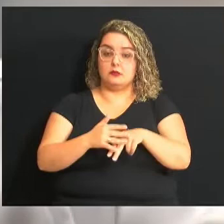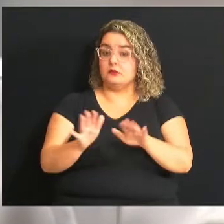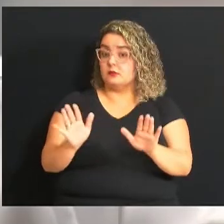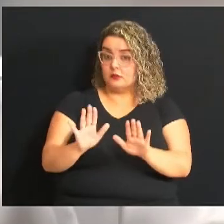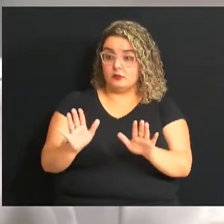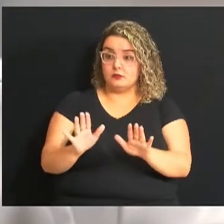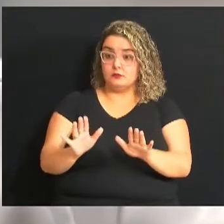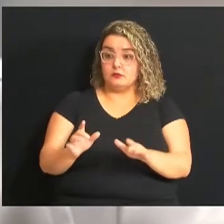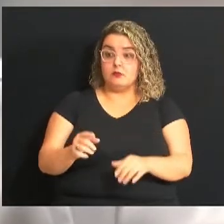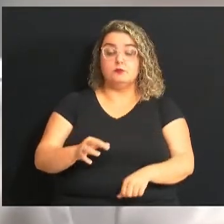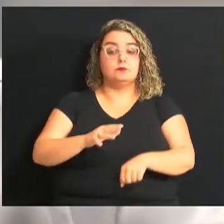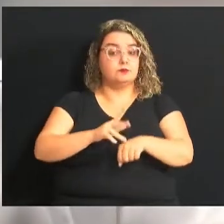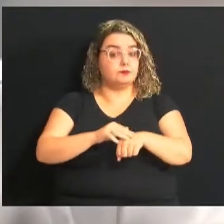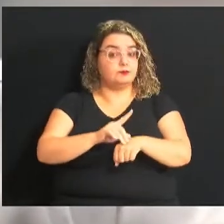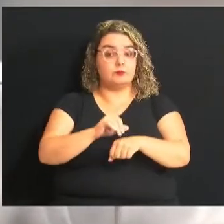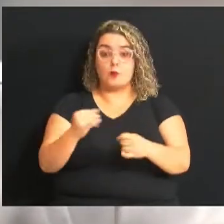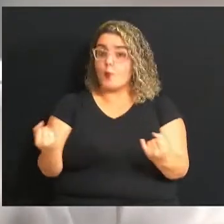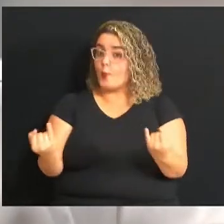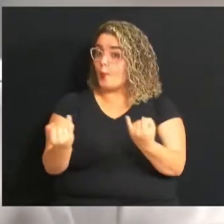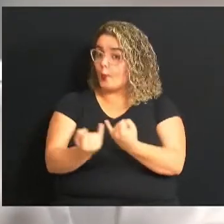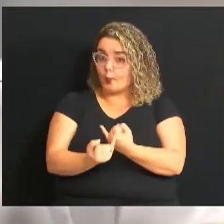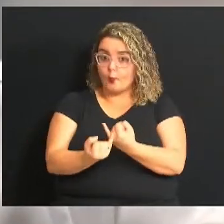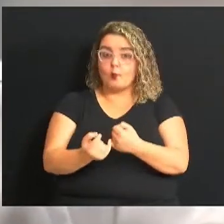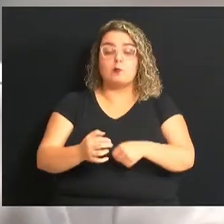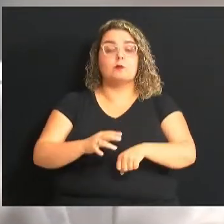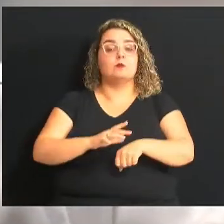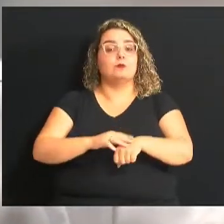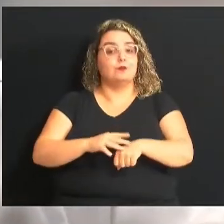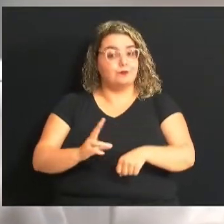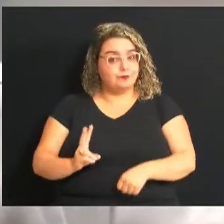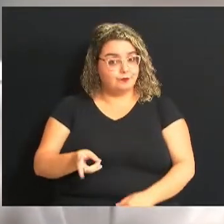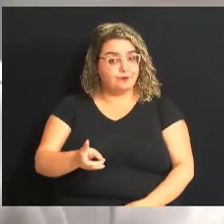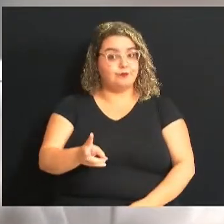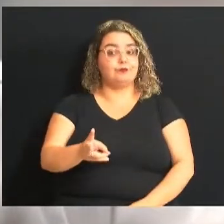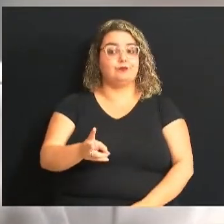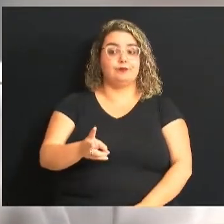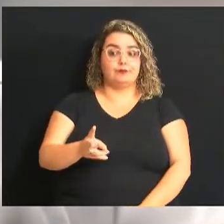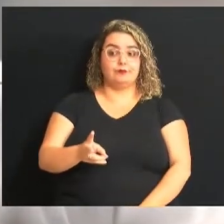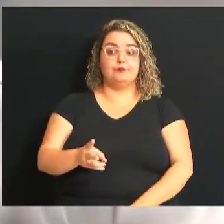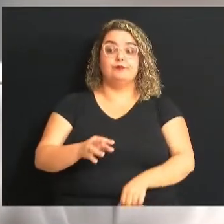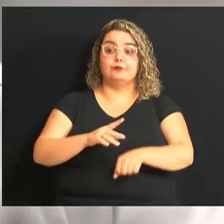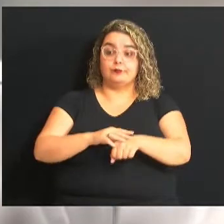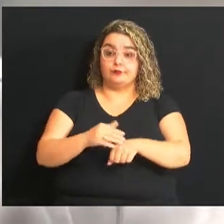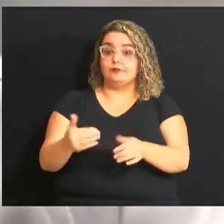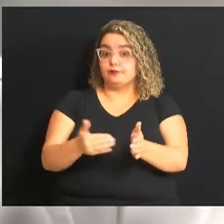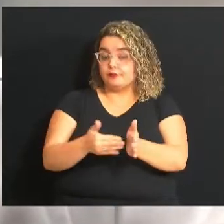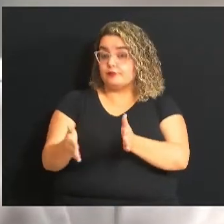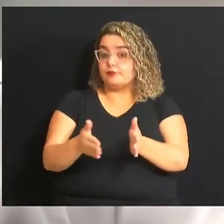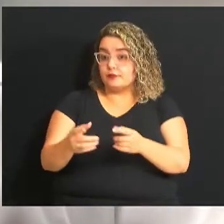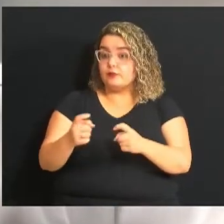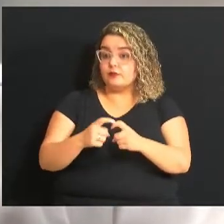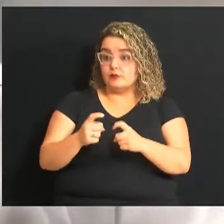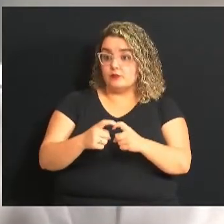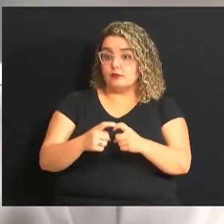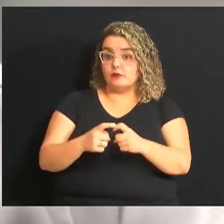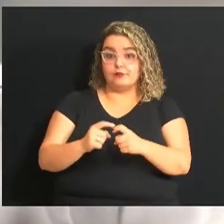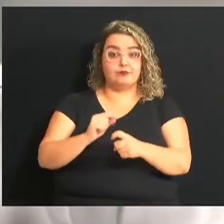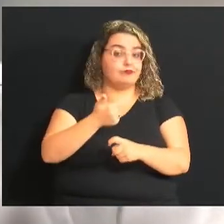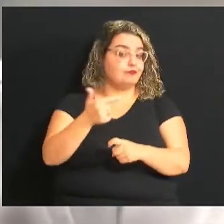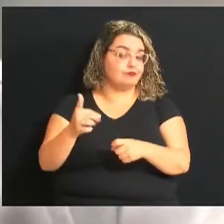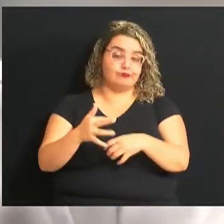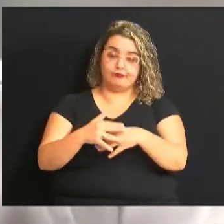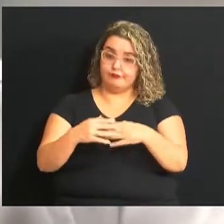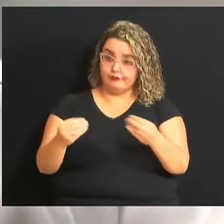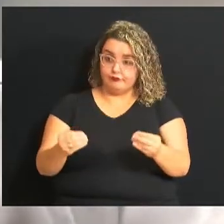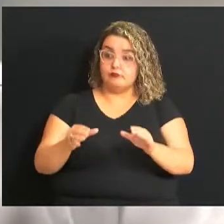emagrecer, é uma doença crônica e ela é uma doença, até o momento, na medicina, incurável. Porém, ela